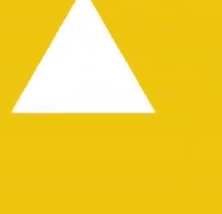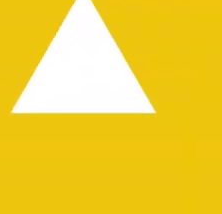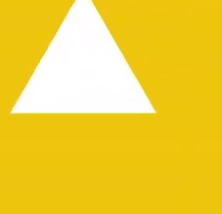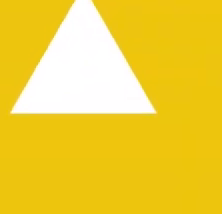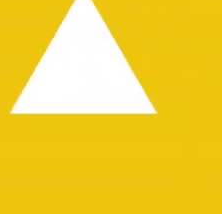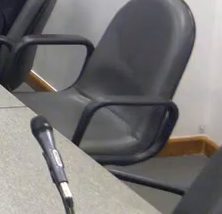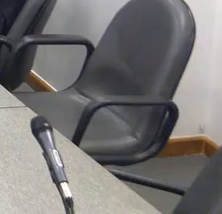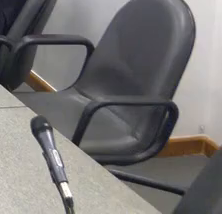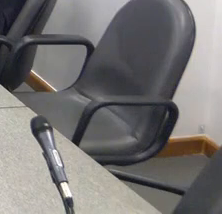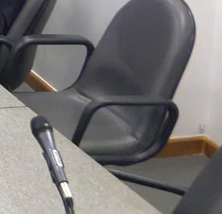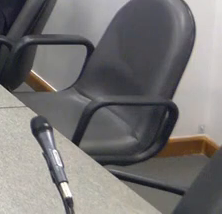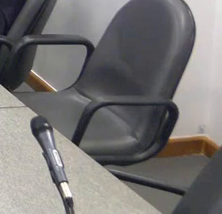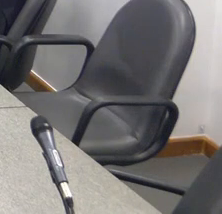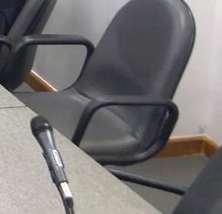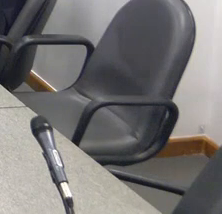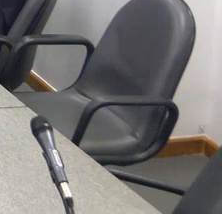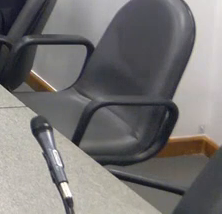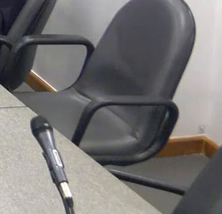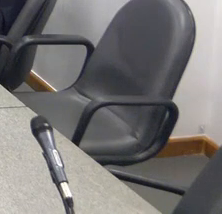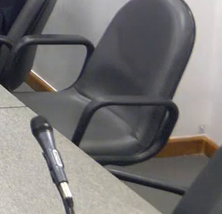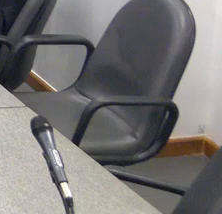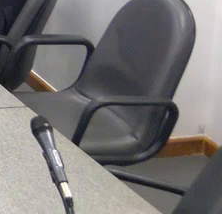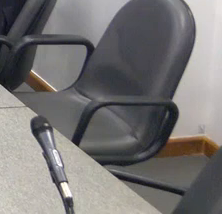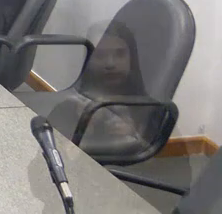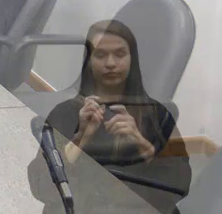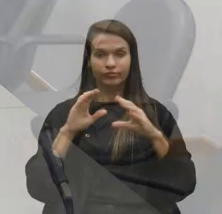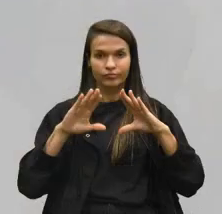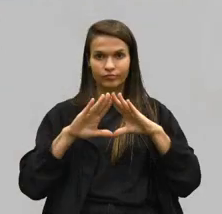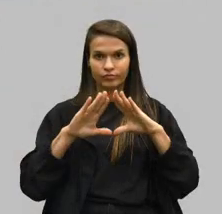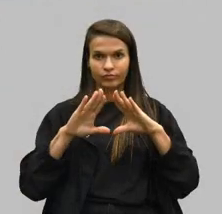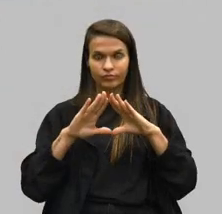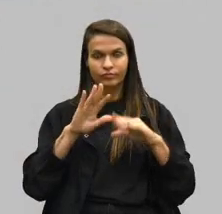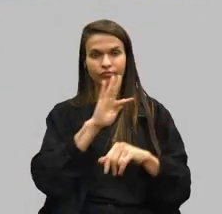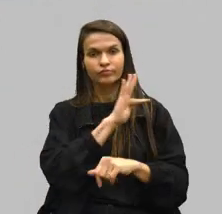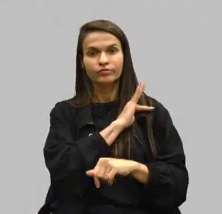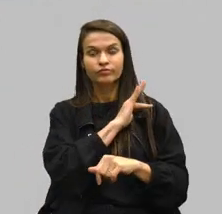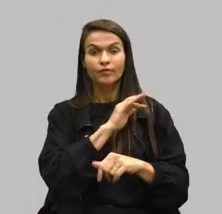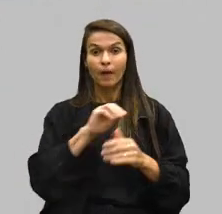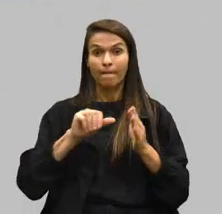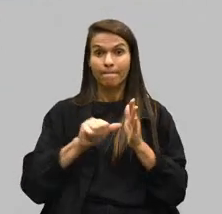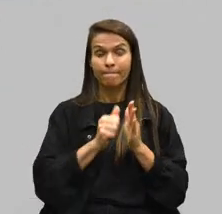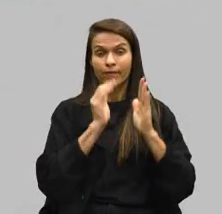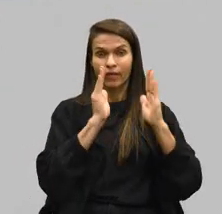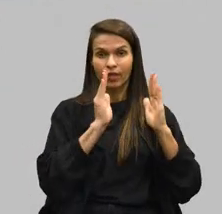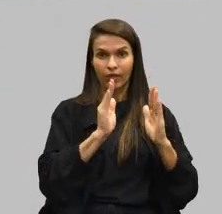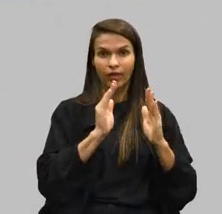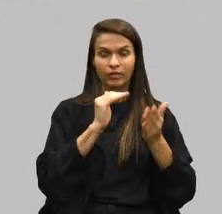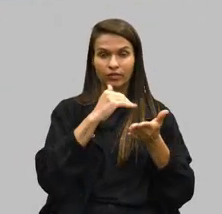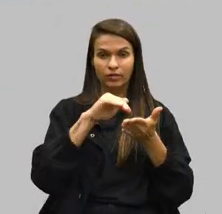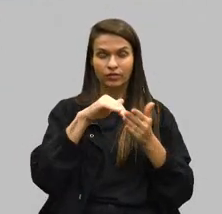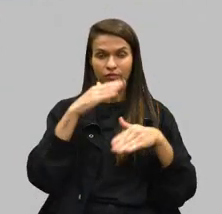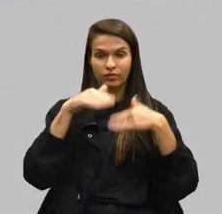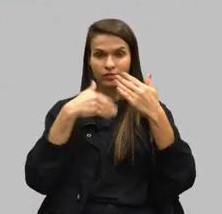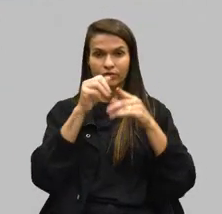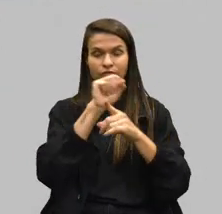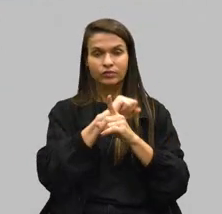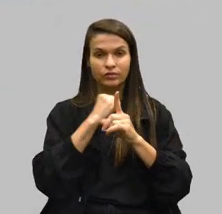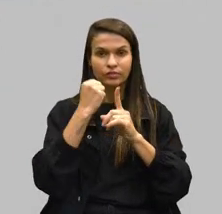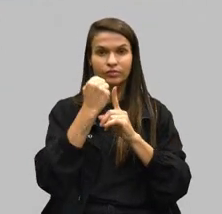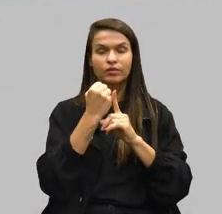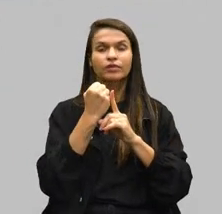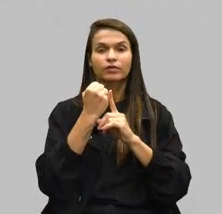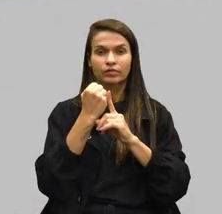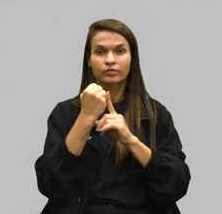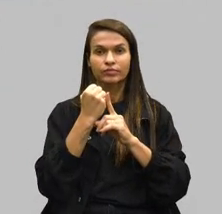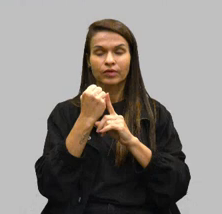horas da Comissão da Assembleia fiscaliza na primeira etapa da secretaria de Desenvolvimento Social e digo aos